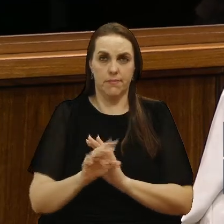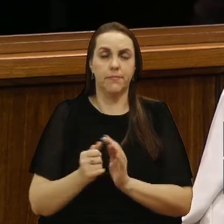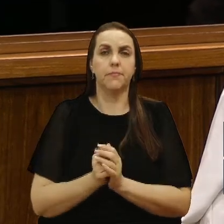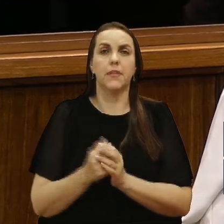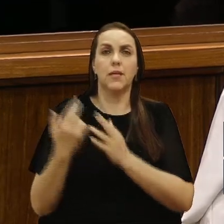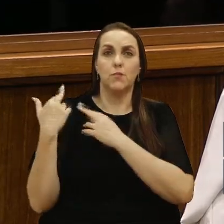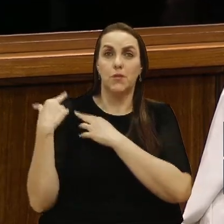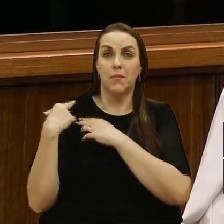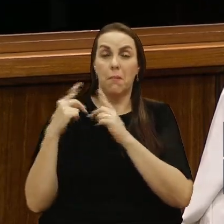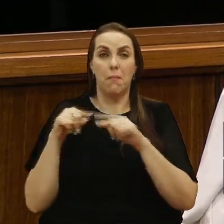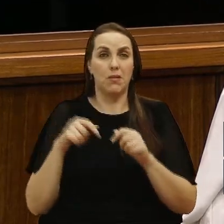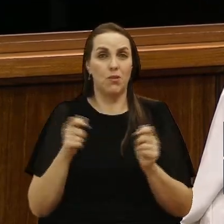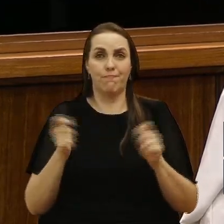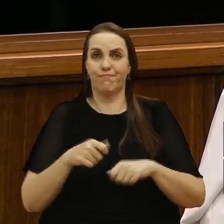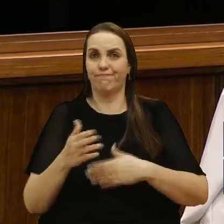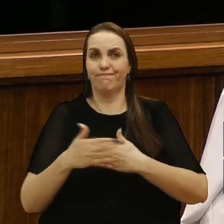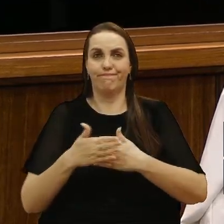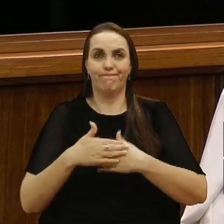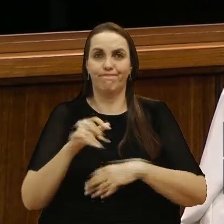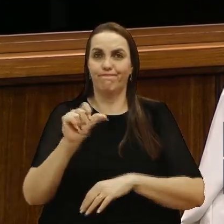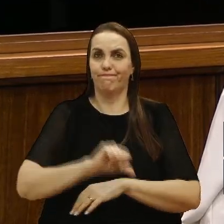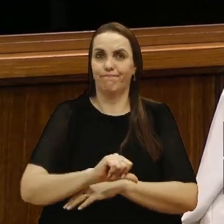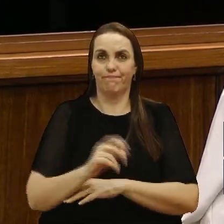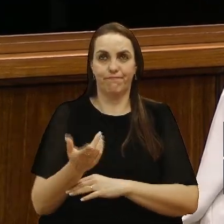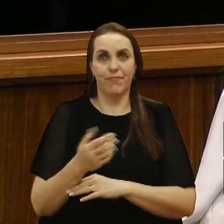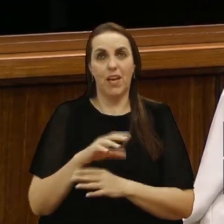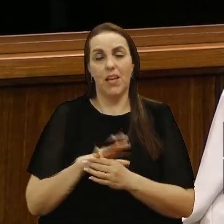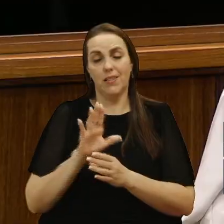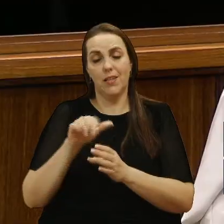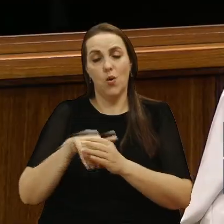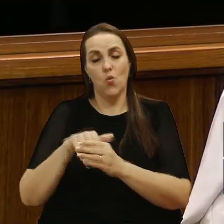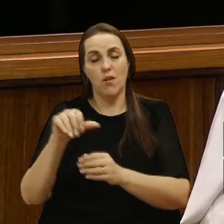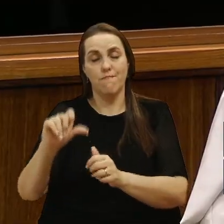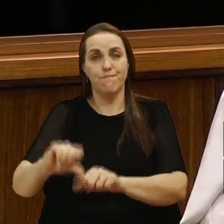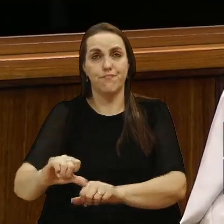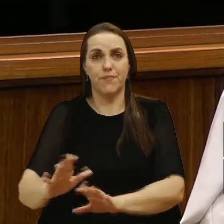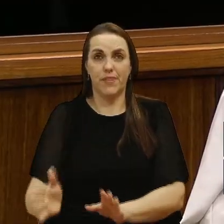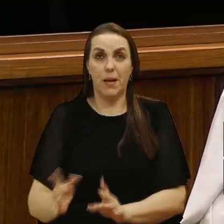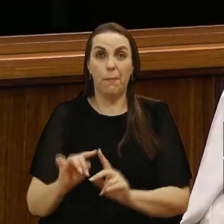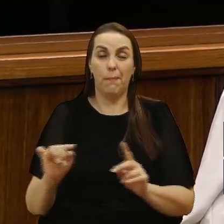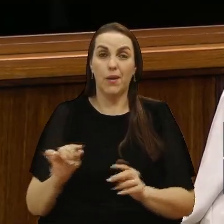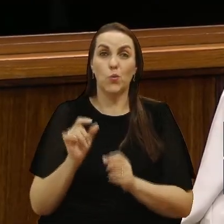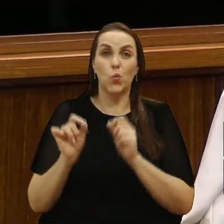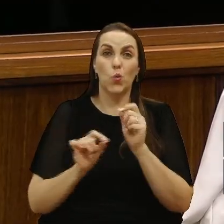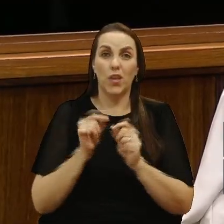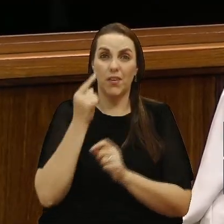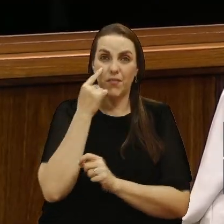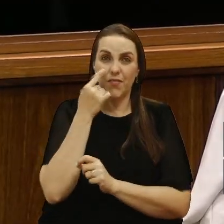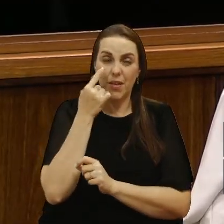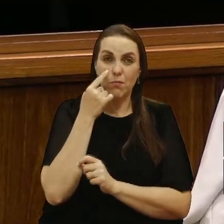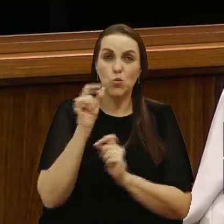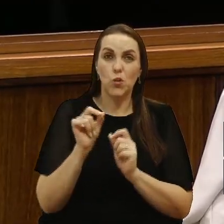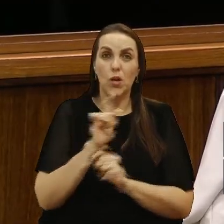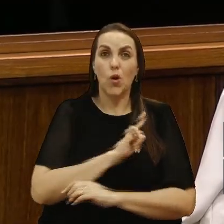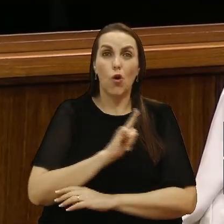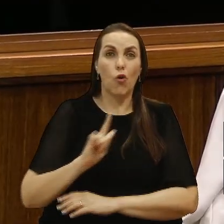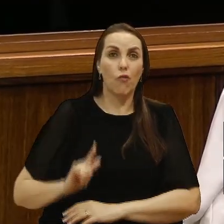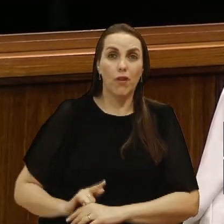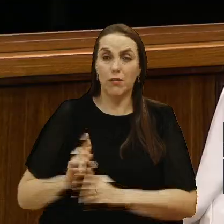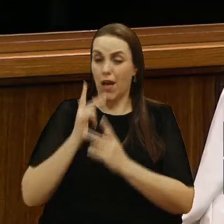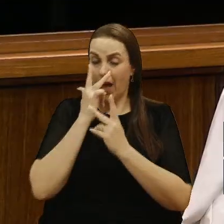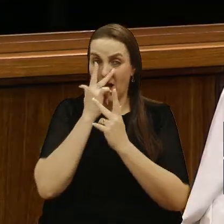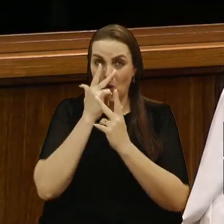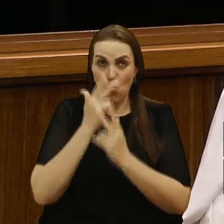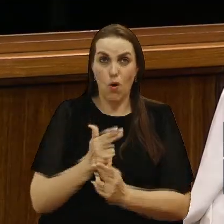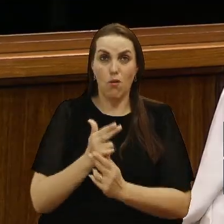por incompetência que se derrota na urna. Mas agora, o que a gente vê é um governo idêntico ao governo